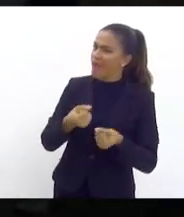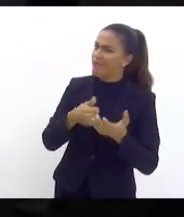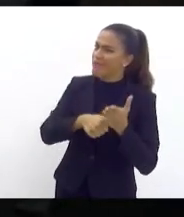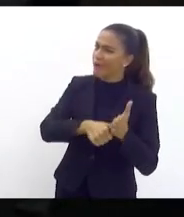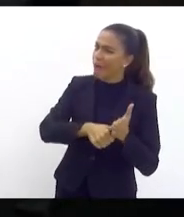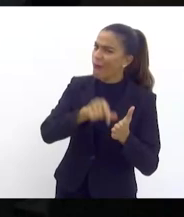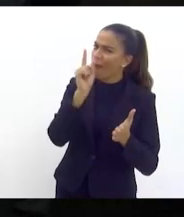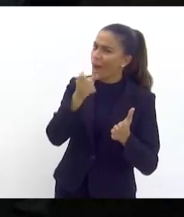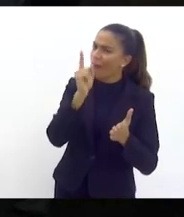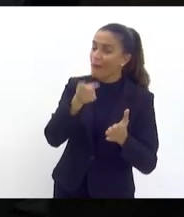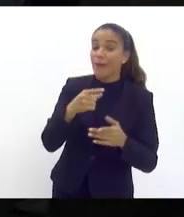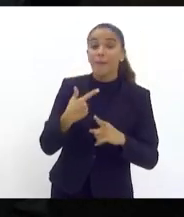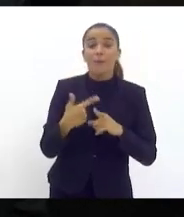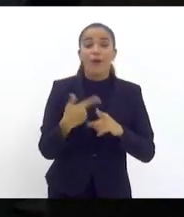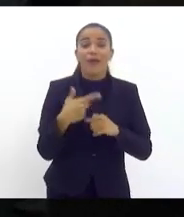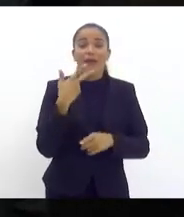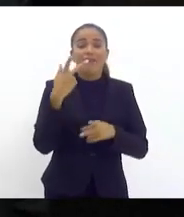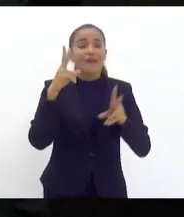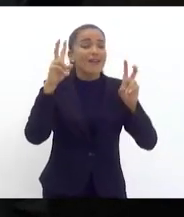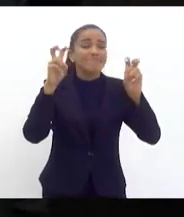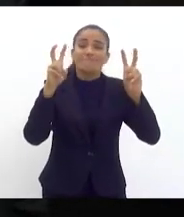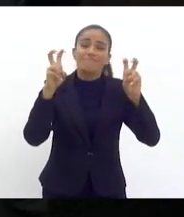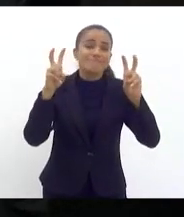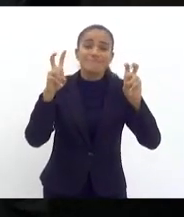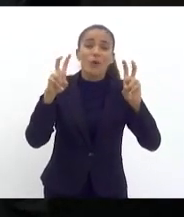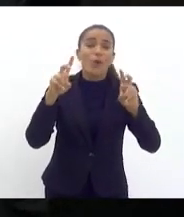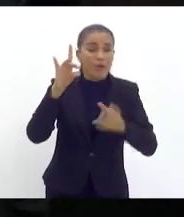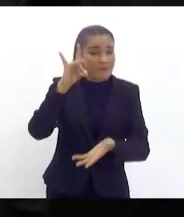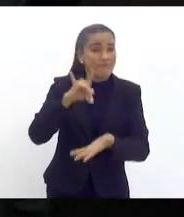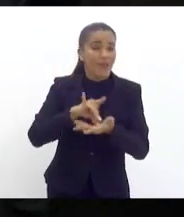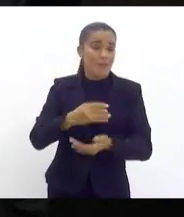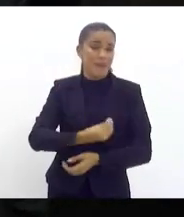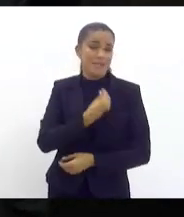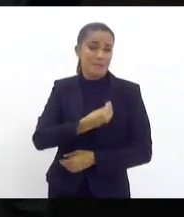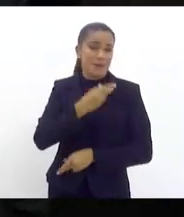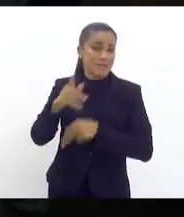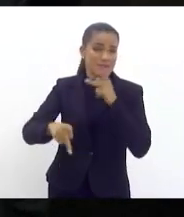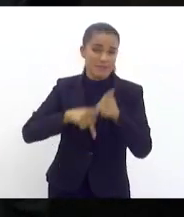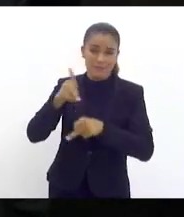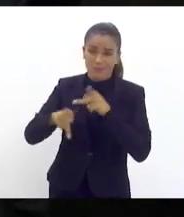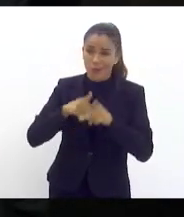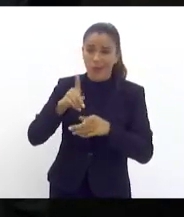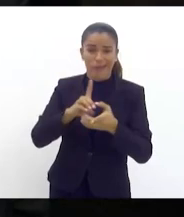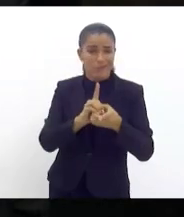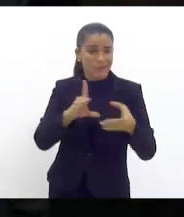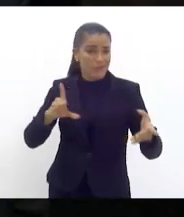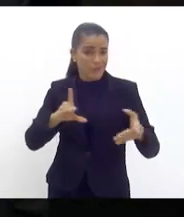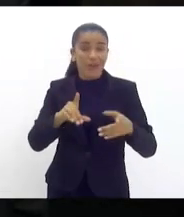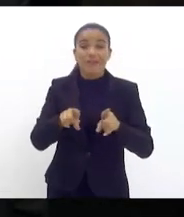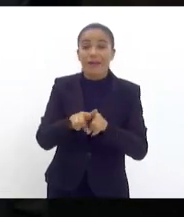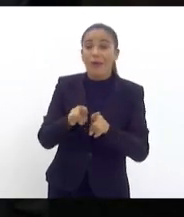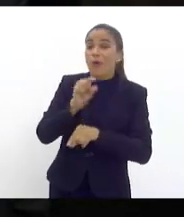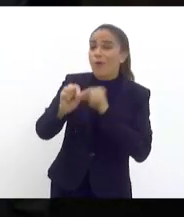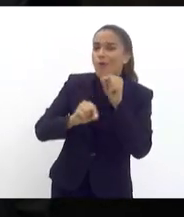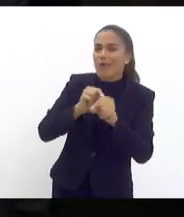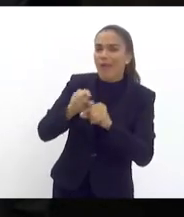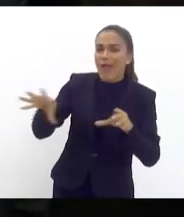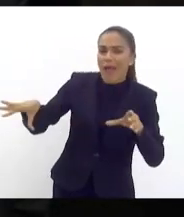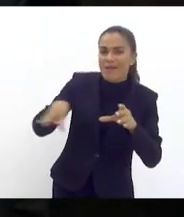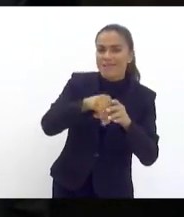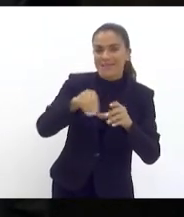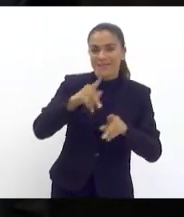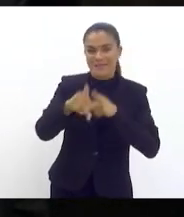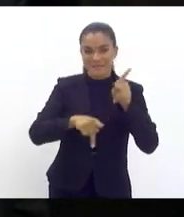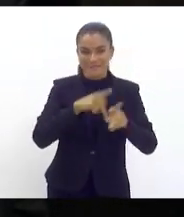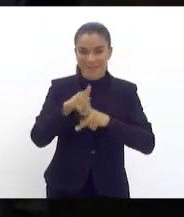a resposta histórica, ela fala sobre o que é, de fato, a participação popular e democrática, o que é a inserção do